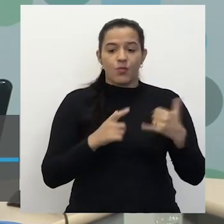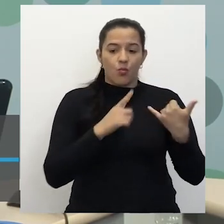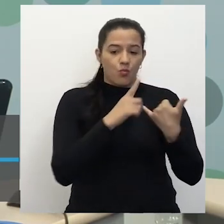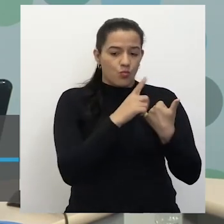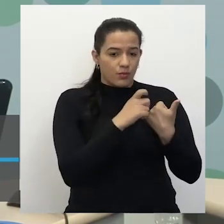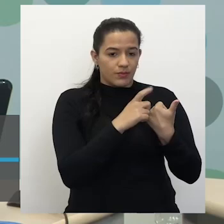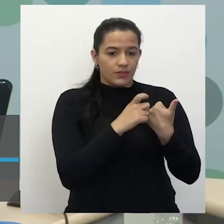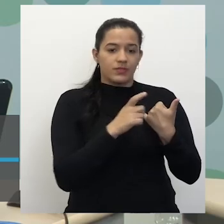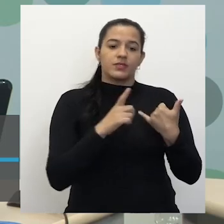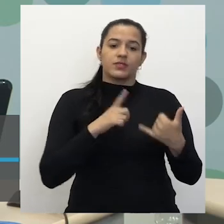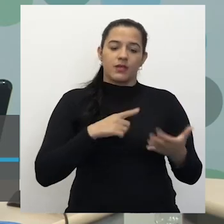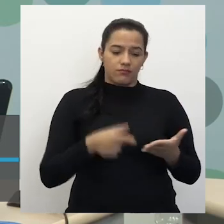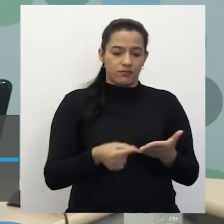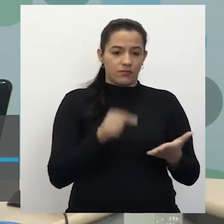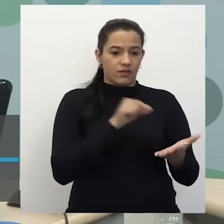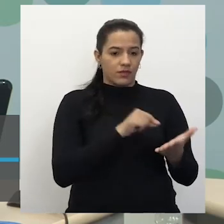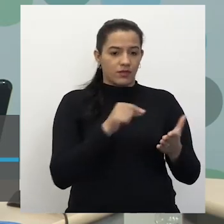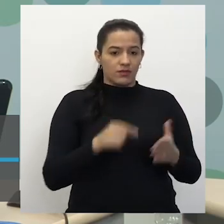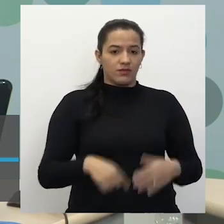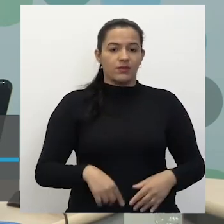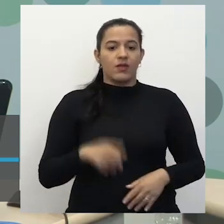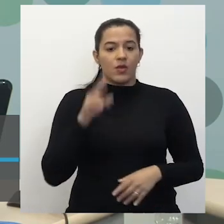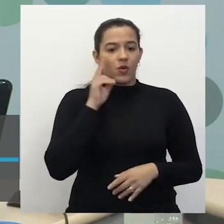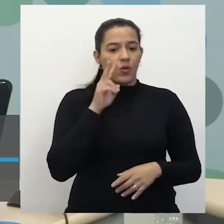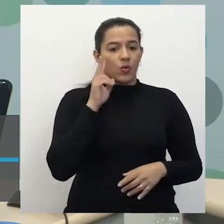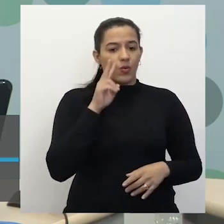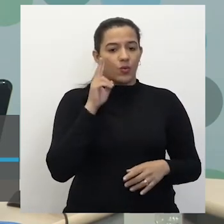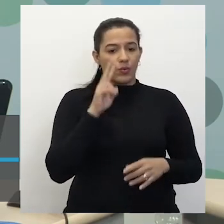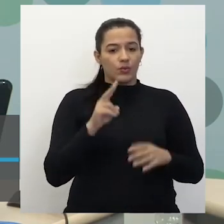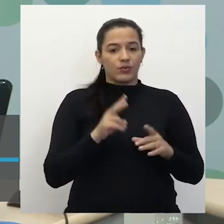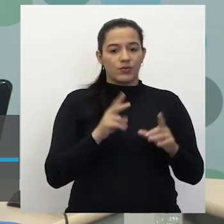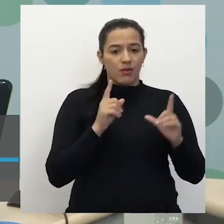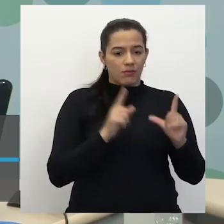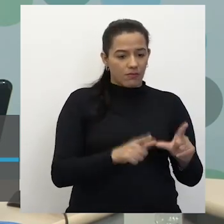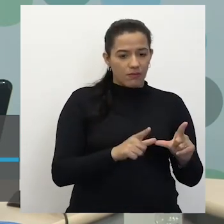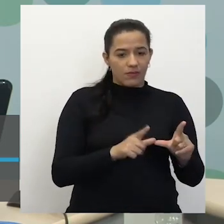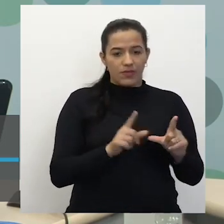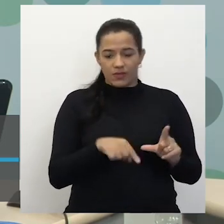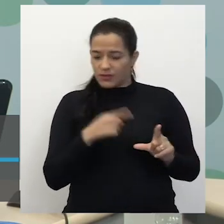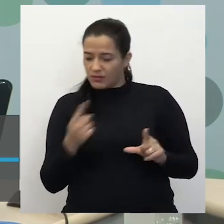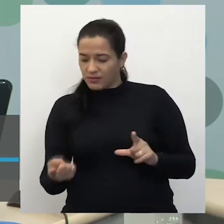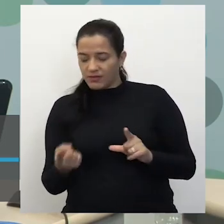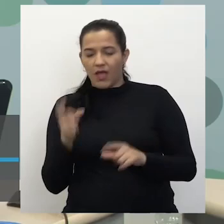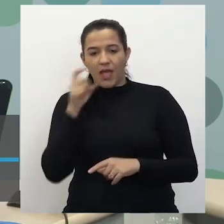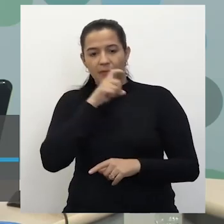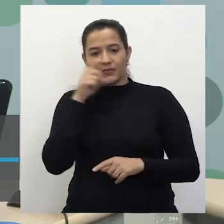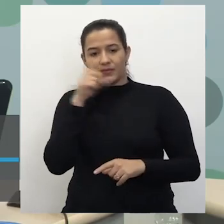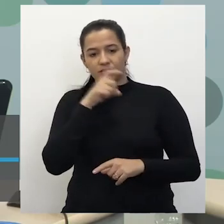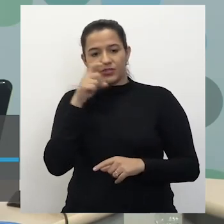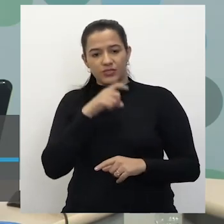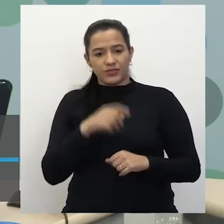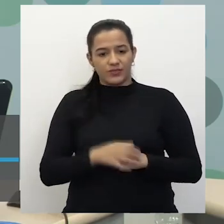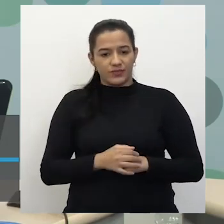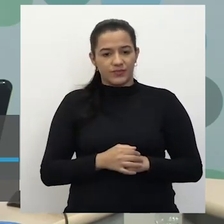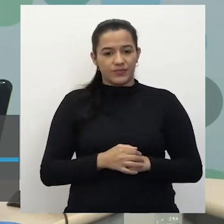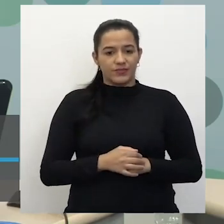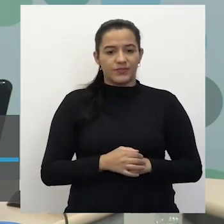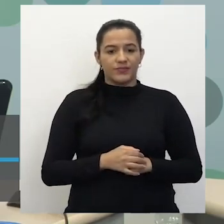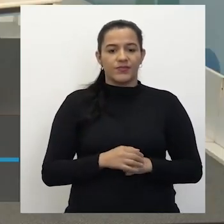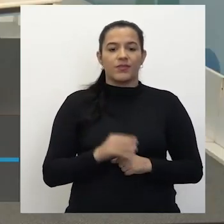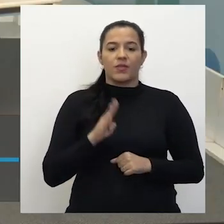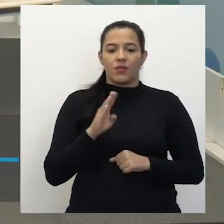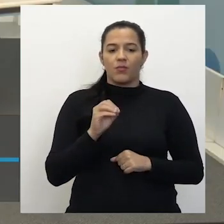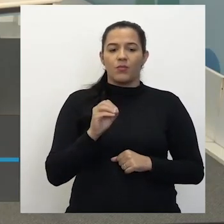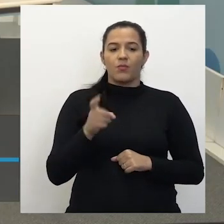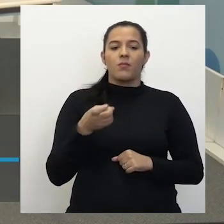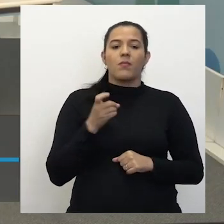parte da página, falando, olha só como que foi no filme uma mentira, porque no livro é diferente. Sabe aquele Bird Box?